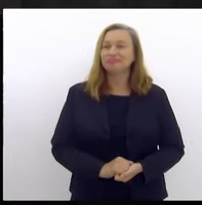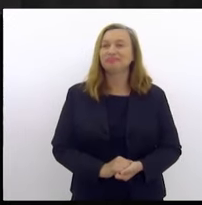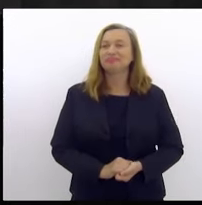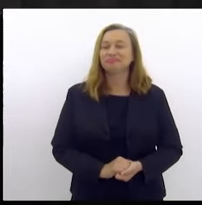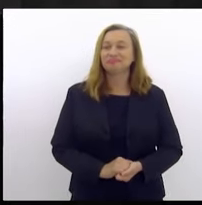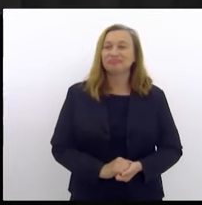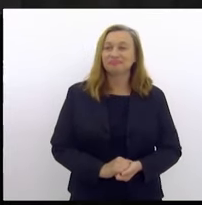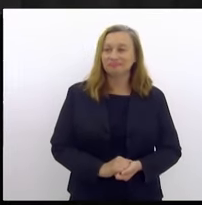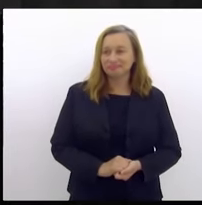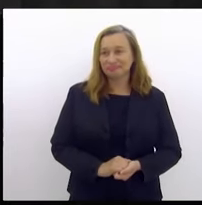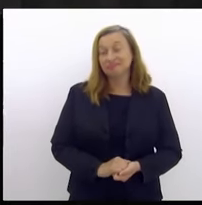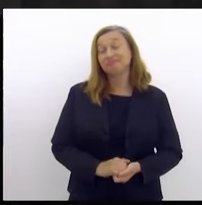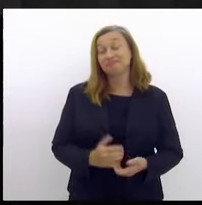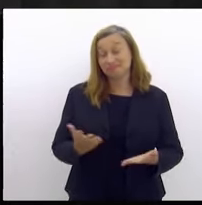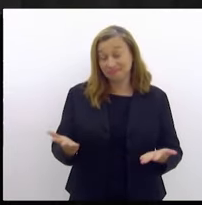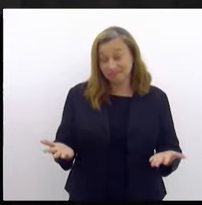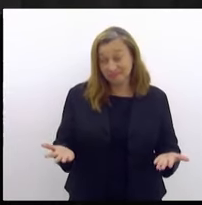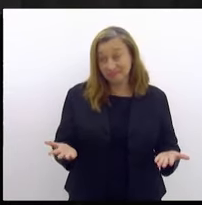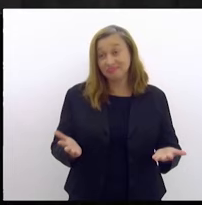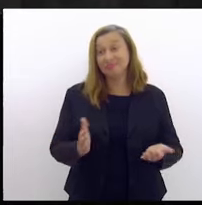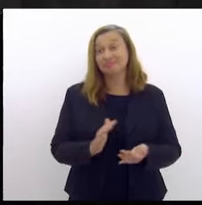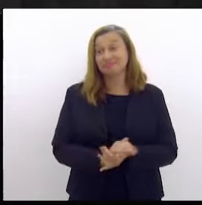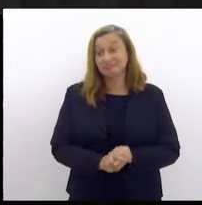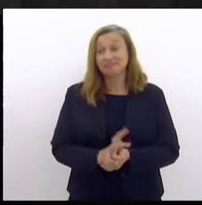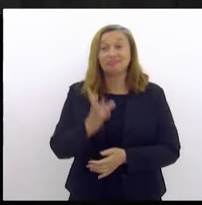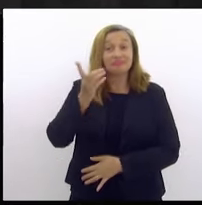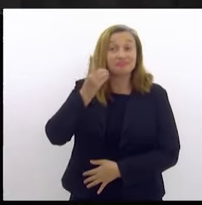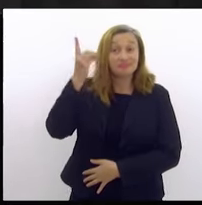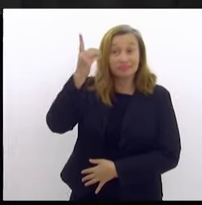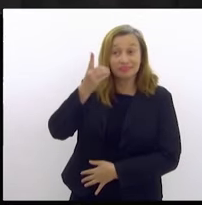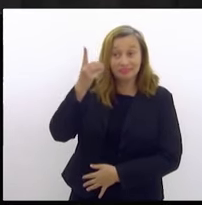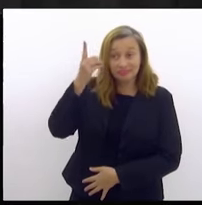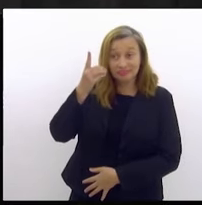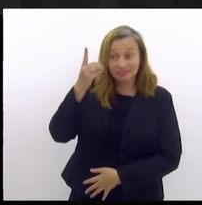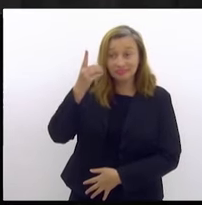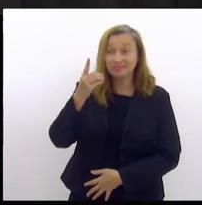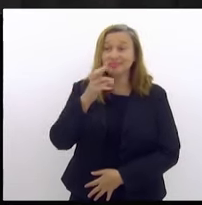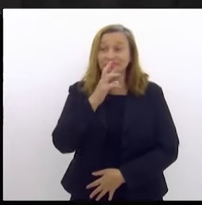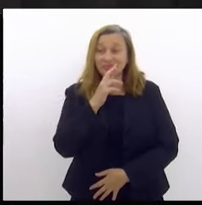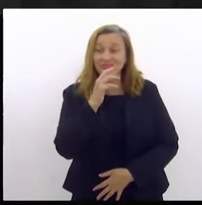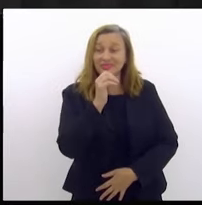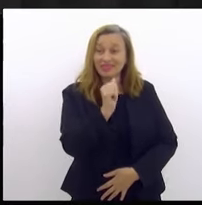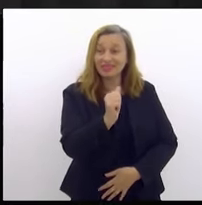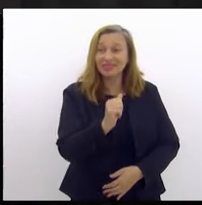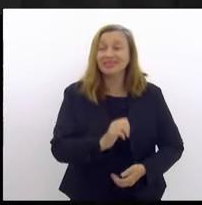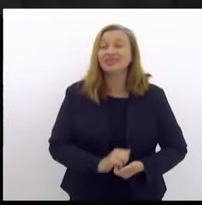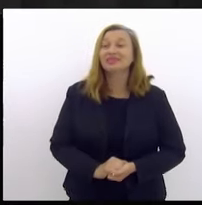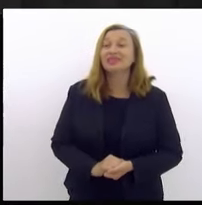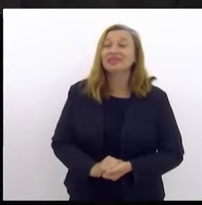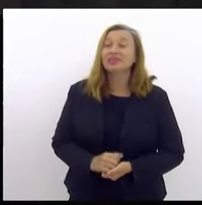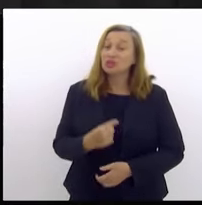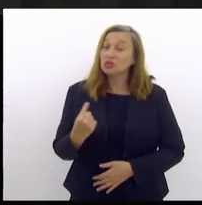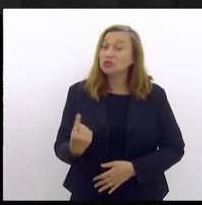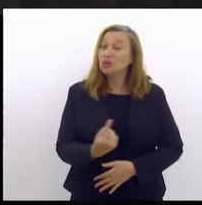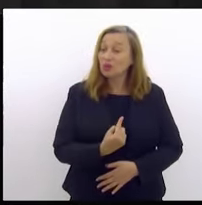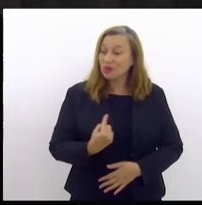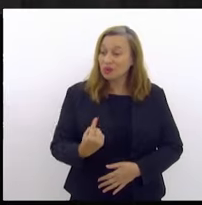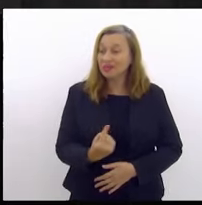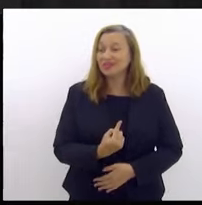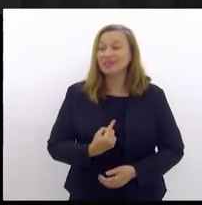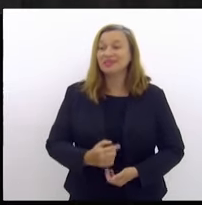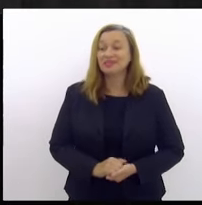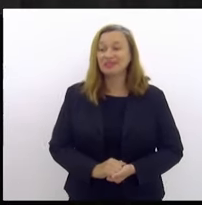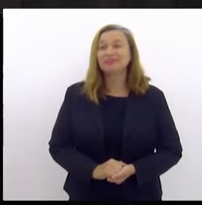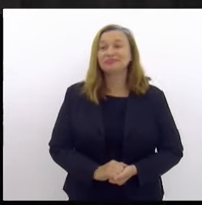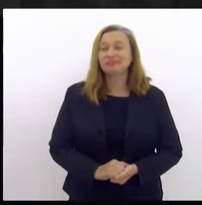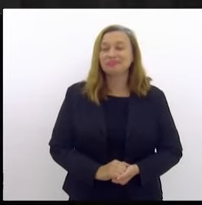foi da solicitação do deputado Rodrigo Amorim, fica claro que nós, enquanto parlamentares